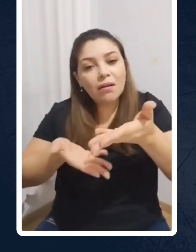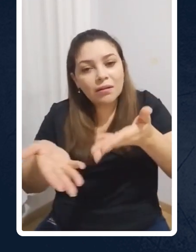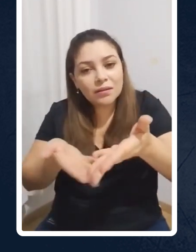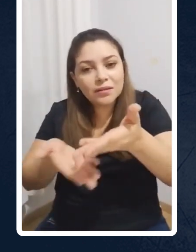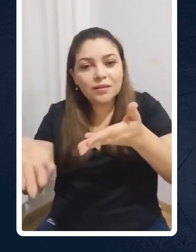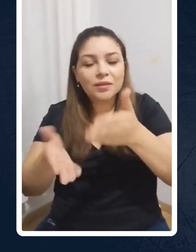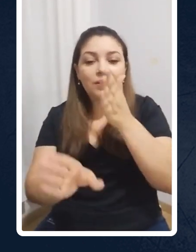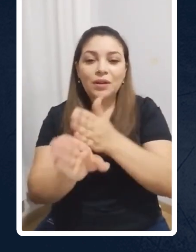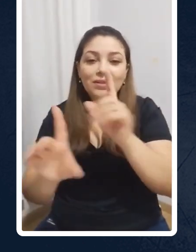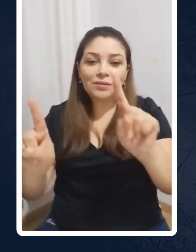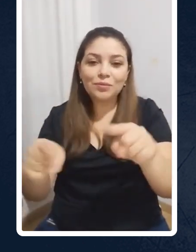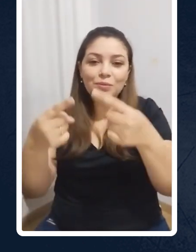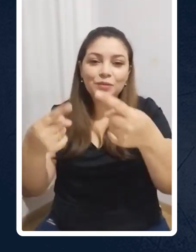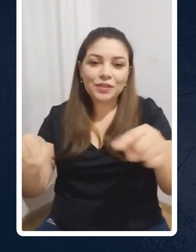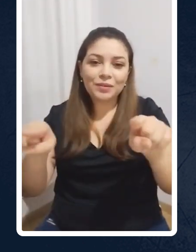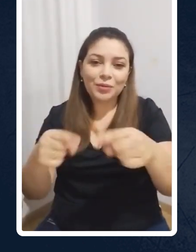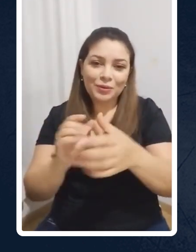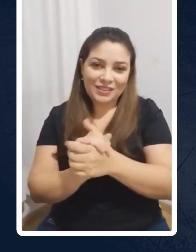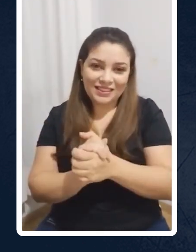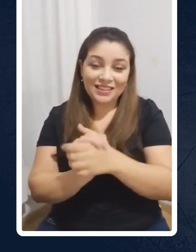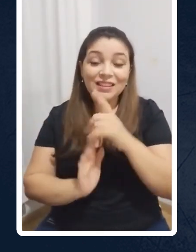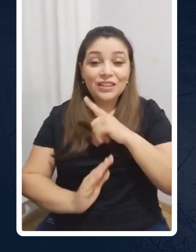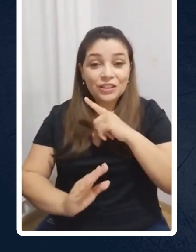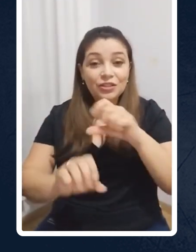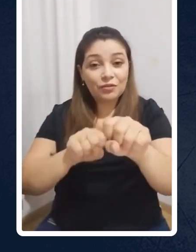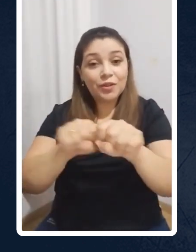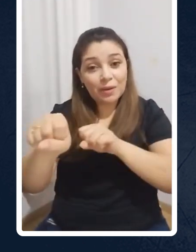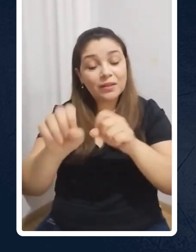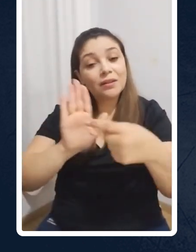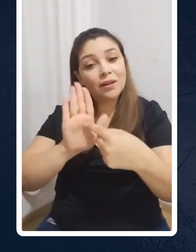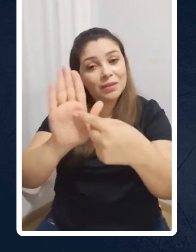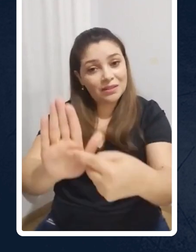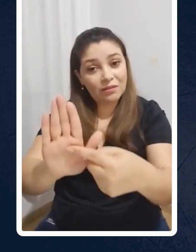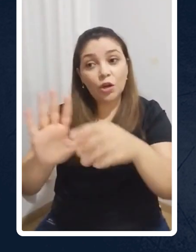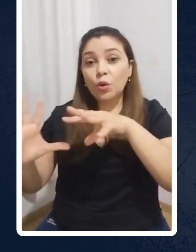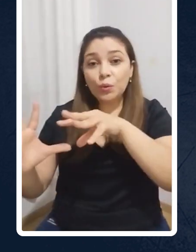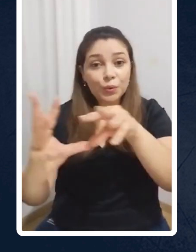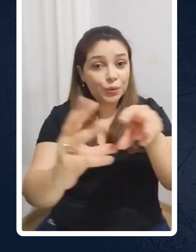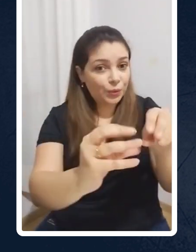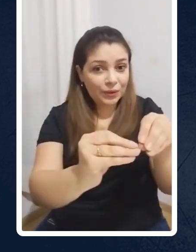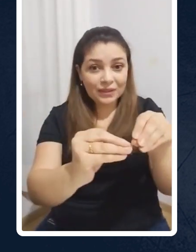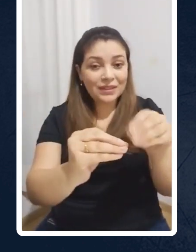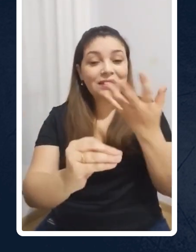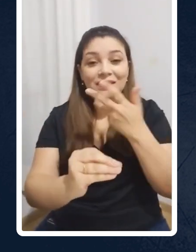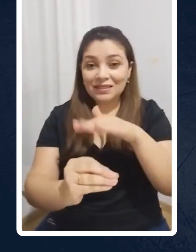Né? Então, formava, depois tinha a apresentação delas. Todas surdas, exceto a Débora,